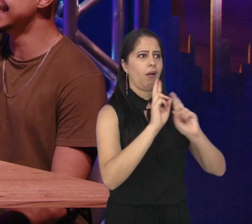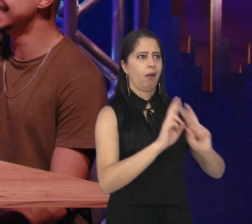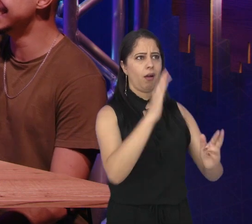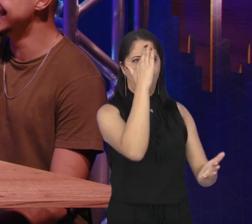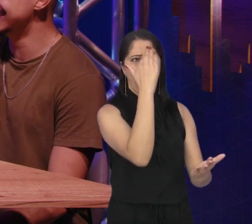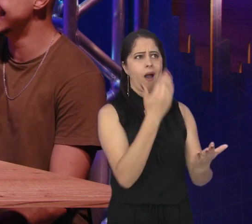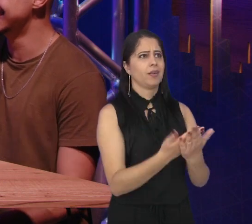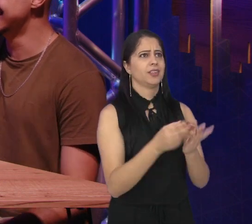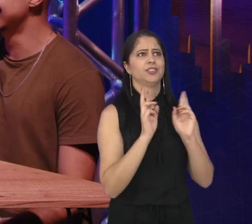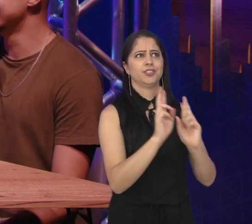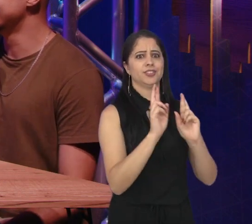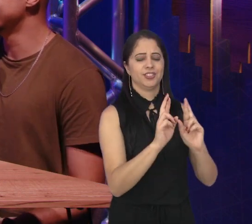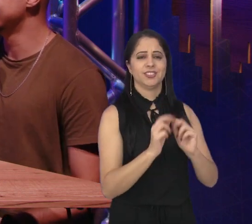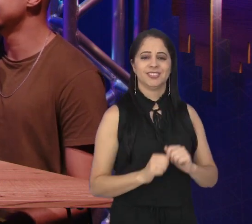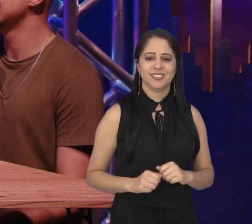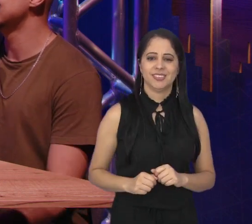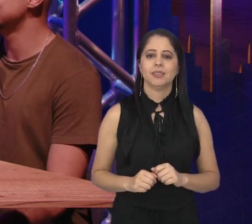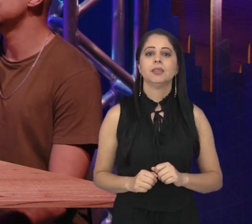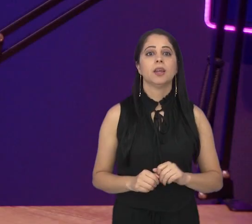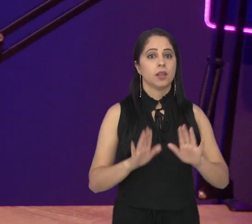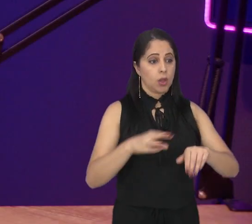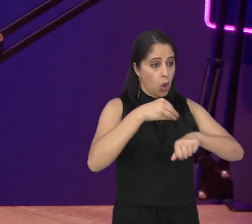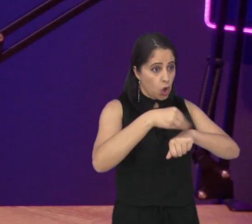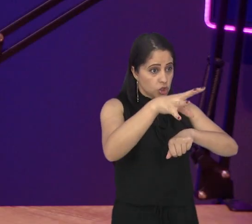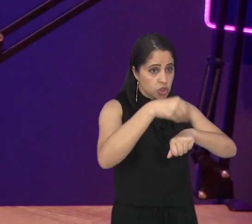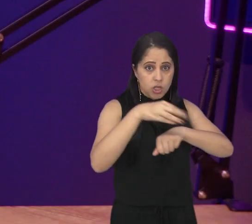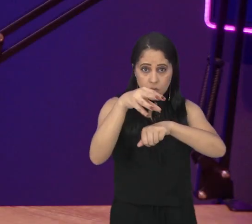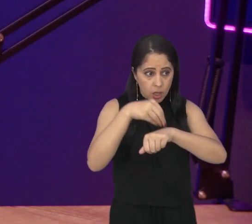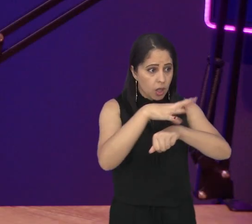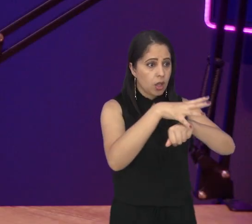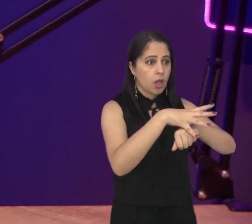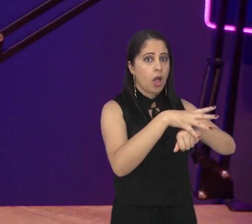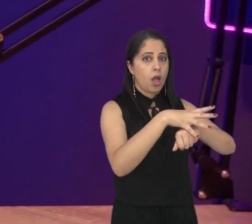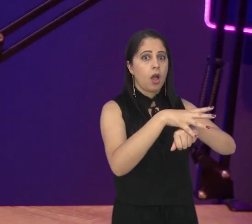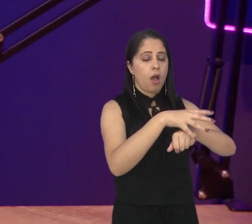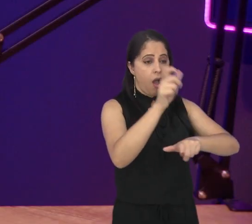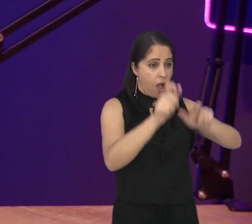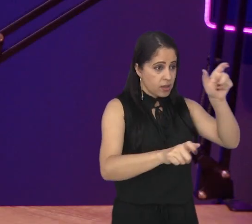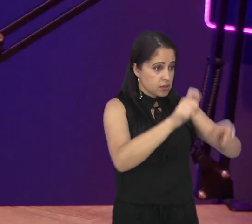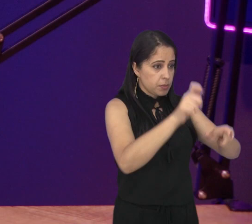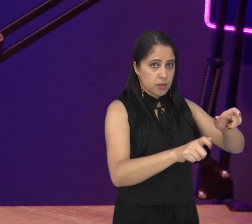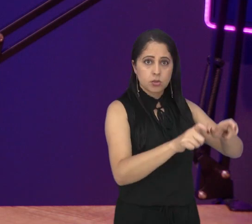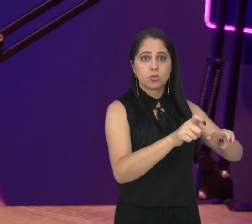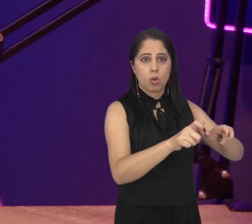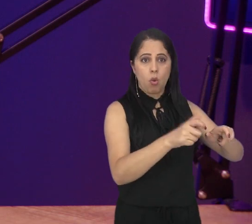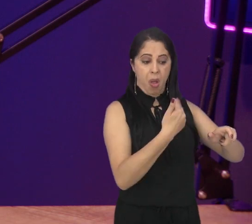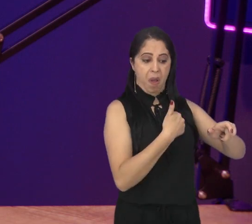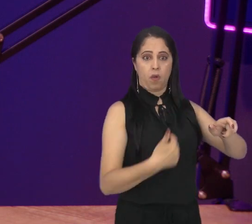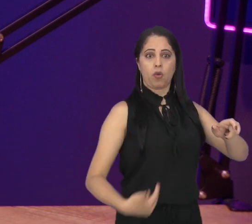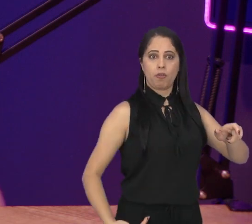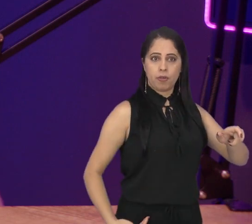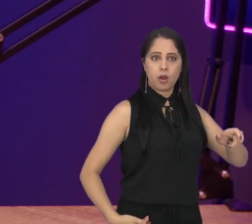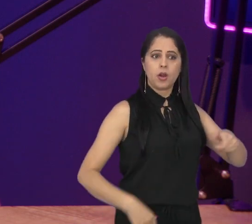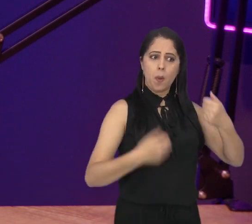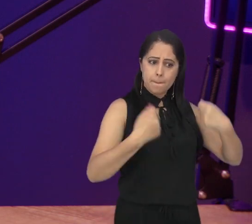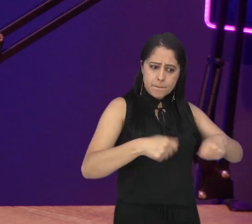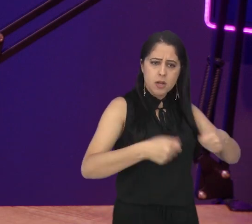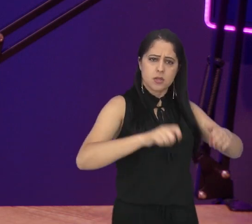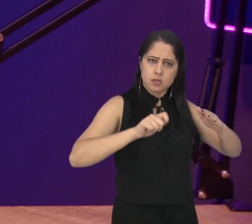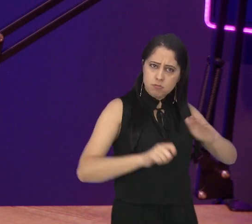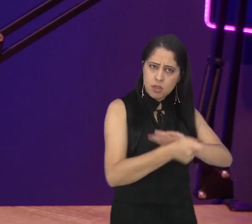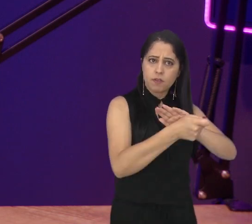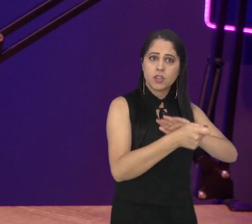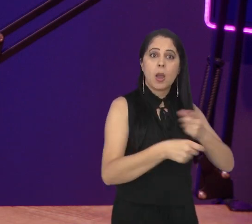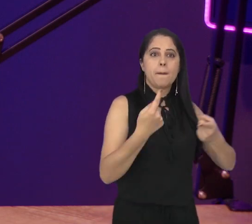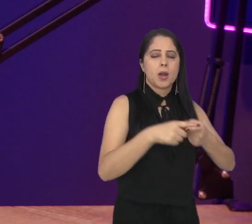também acredito nisso. E fica o recado, né, para que os políticos, né, e até mesmo para que a população perceba a potência,